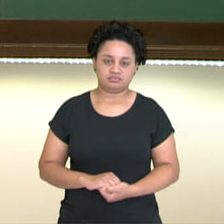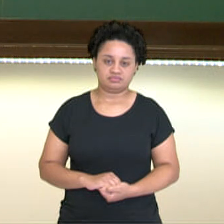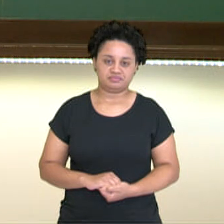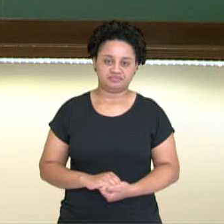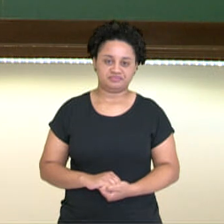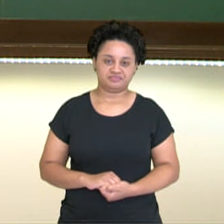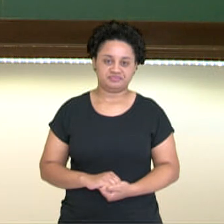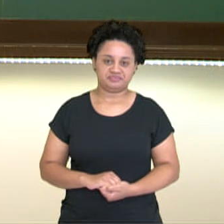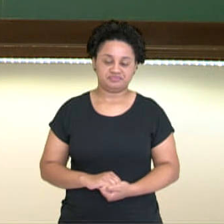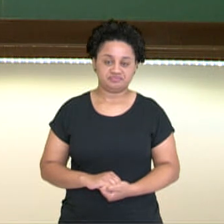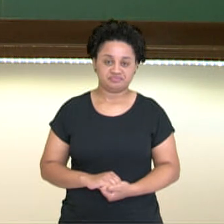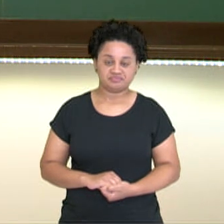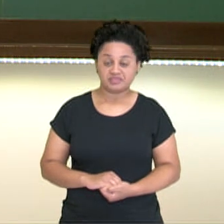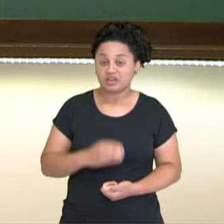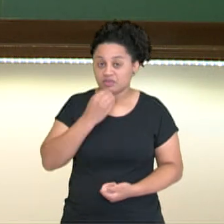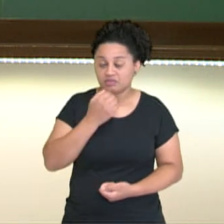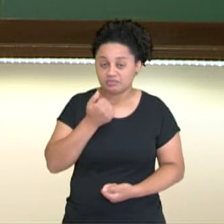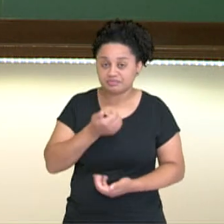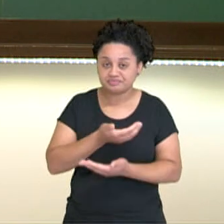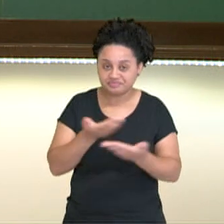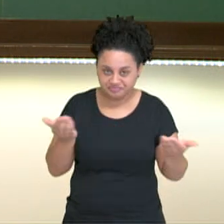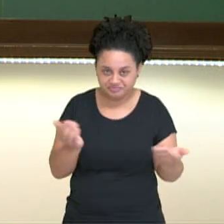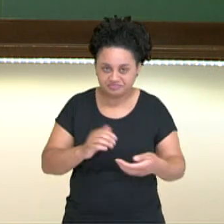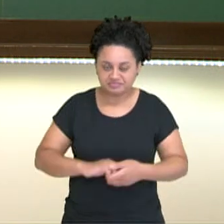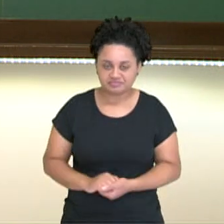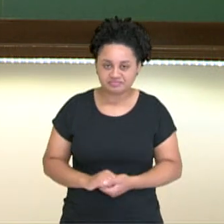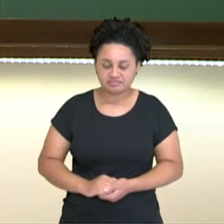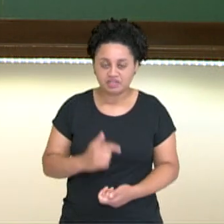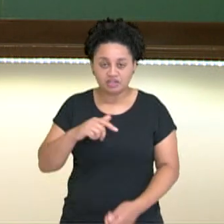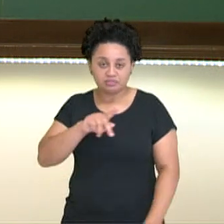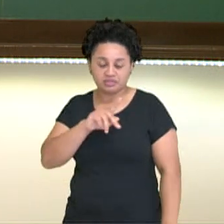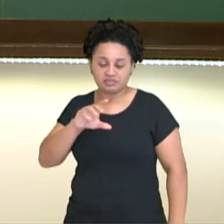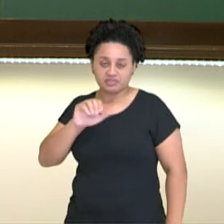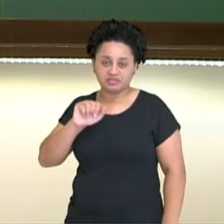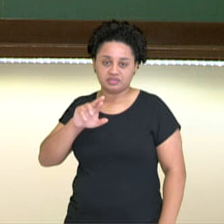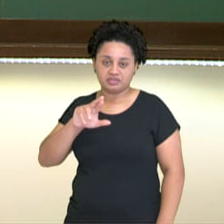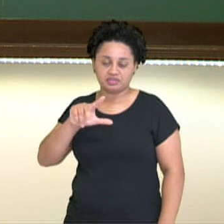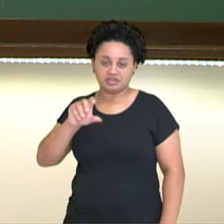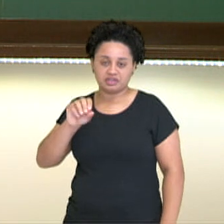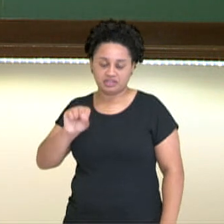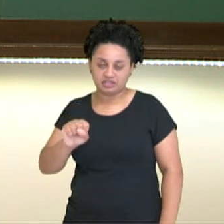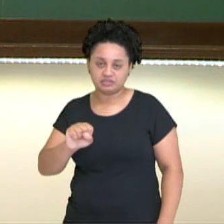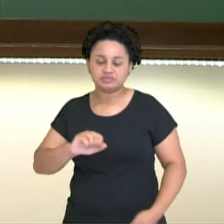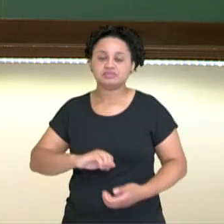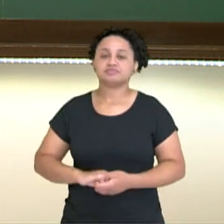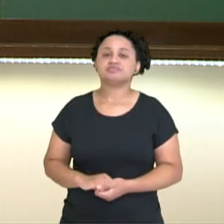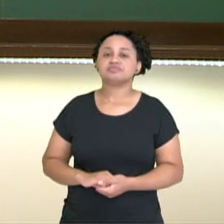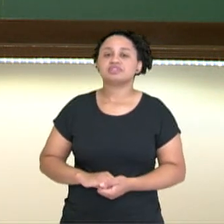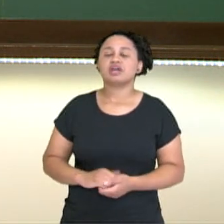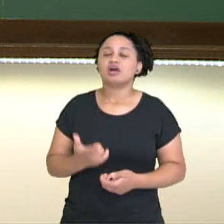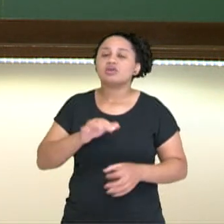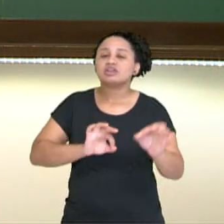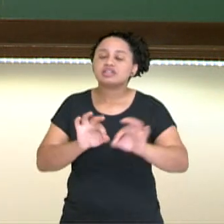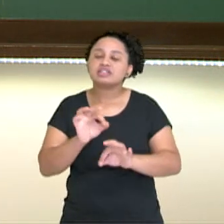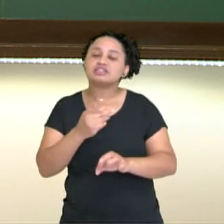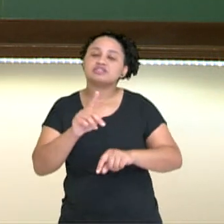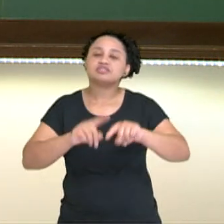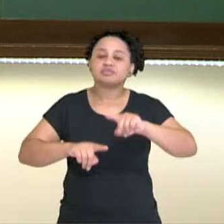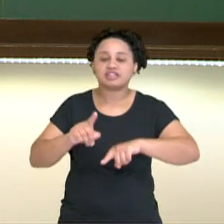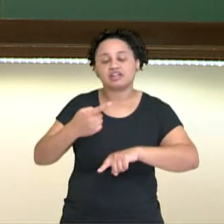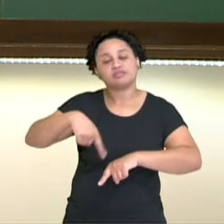Hi students, how are you? Tudo bem com vocês? I am Teacher Carlos, sou o professor Carlos. Se organizem aí para que a gente